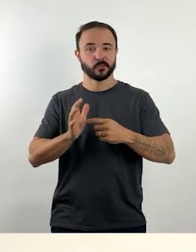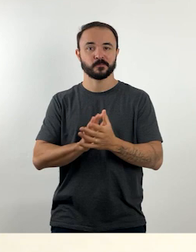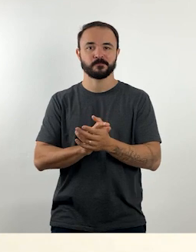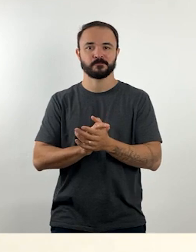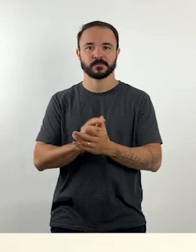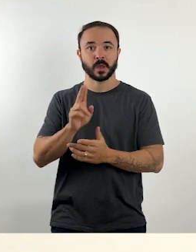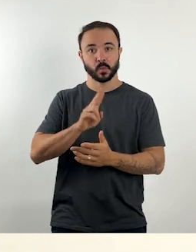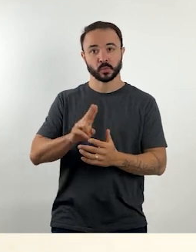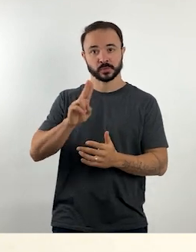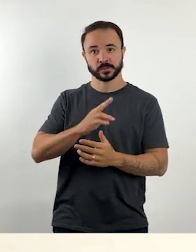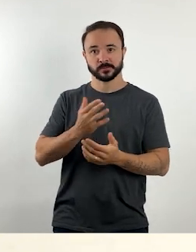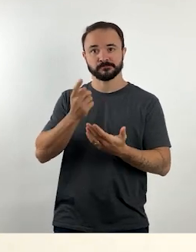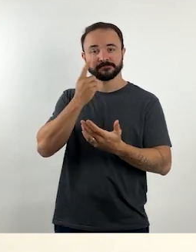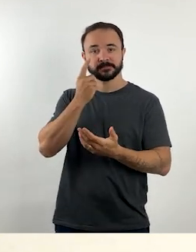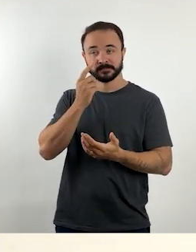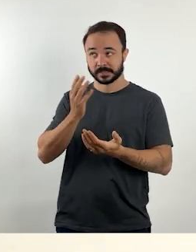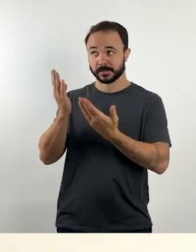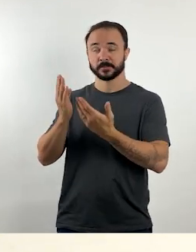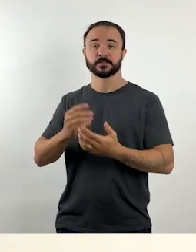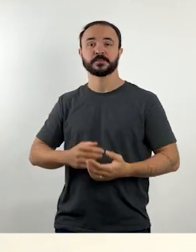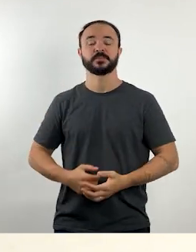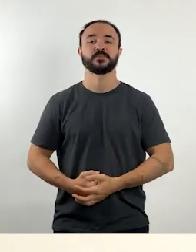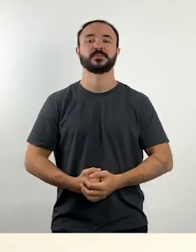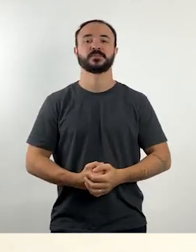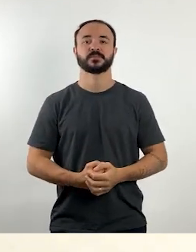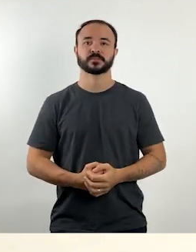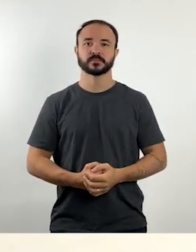utilizar essa hastezinha.